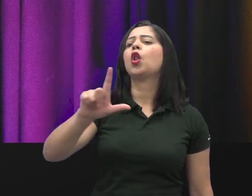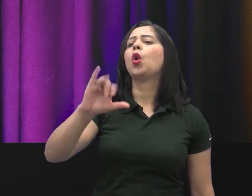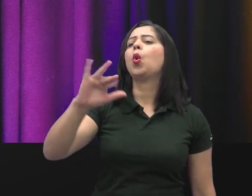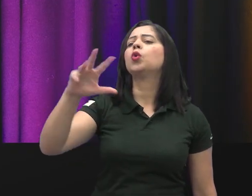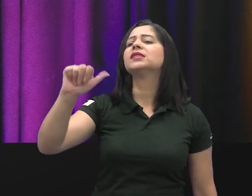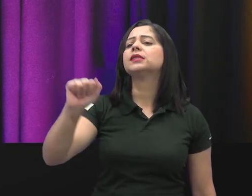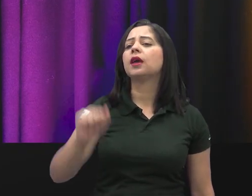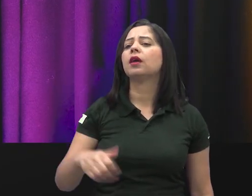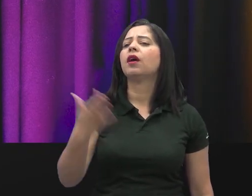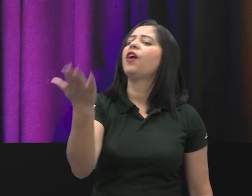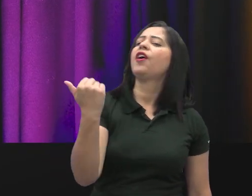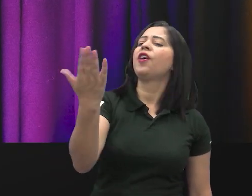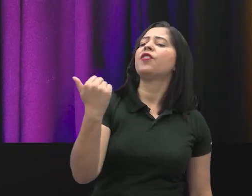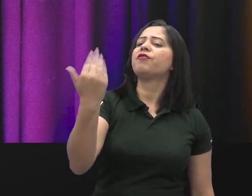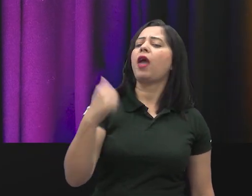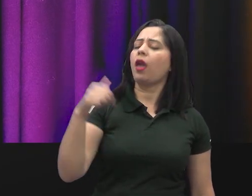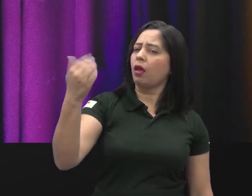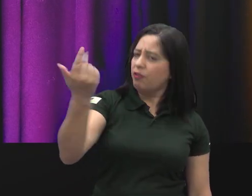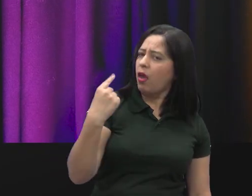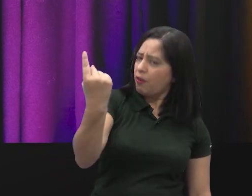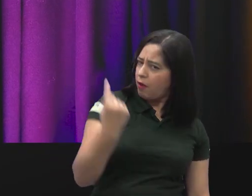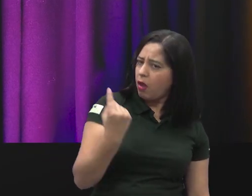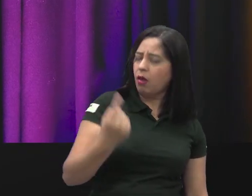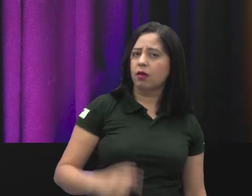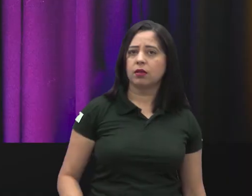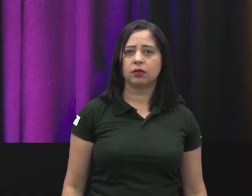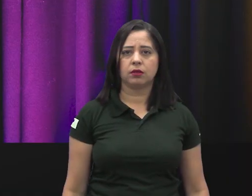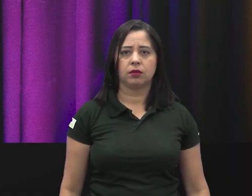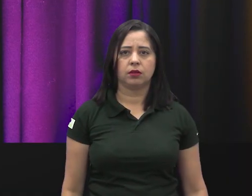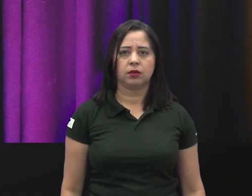Lúcia, vem aqui na varanda.